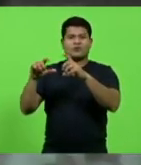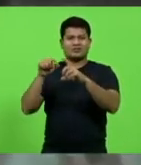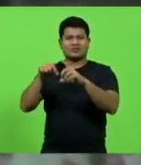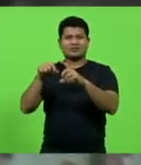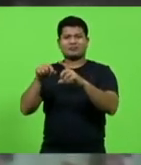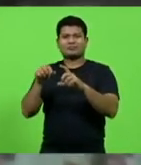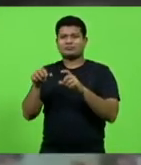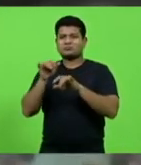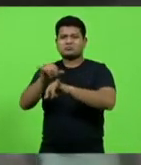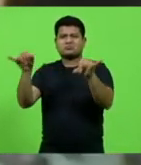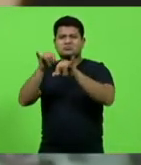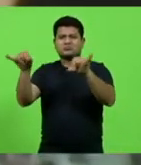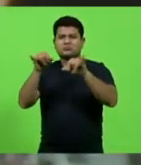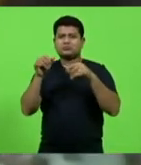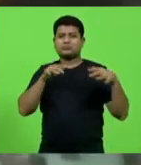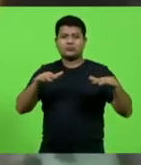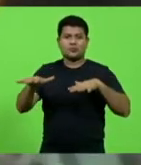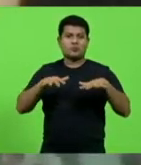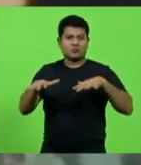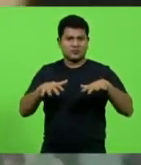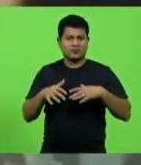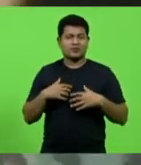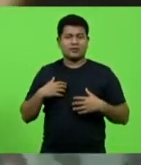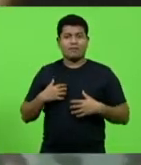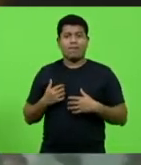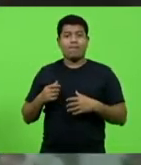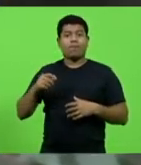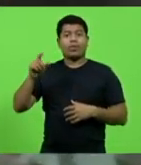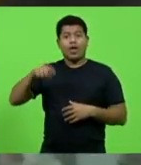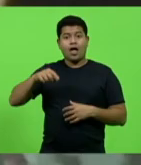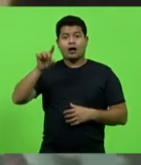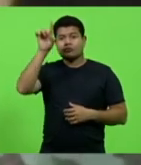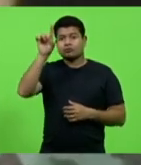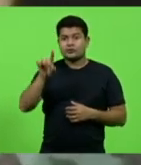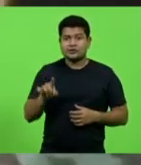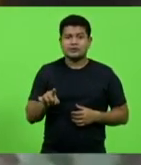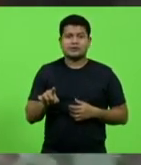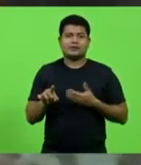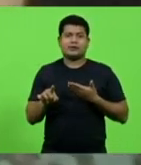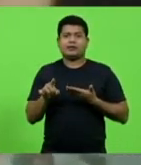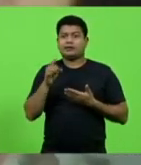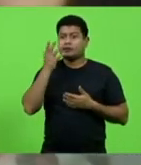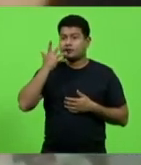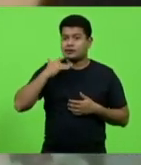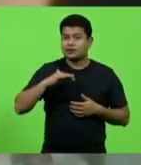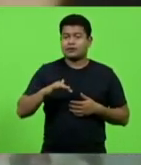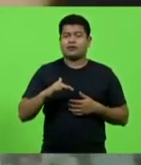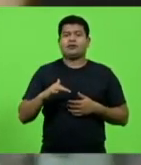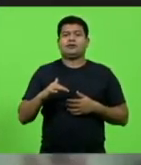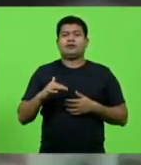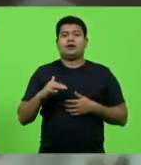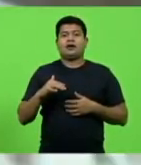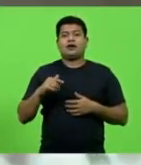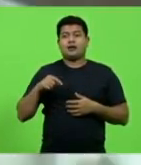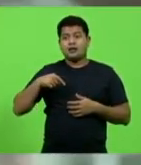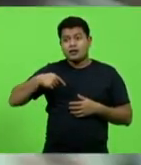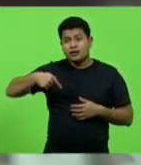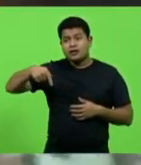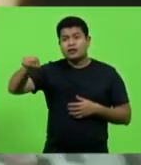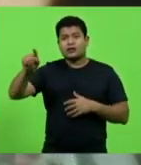pelas crianças. Portanto, é pelo direito das crianças de irem para a